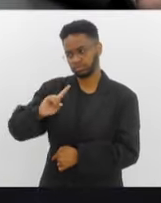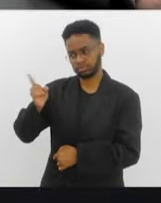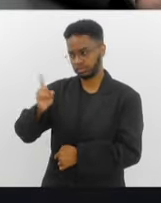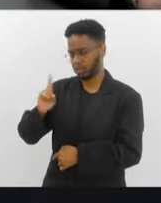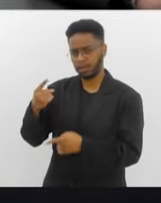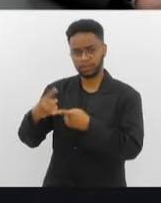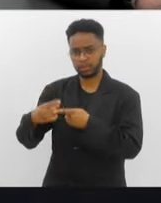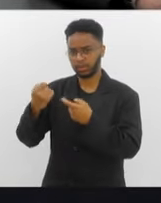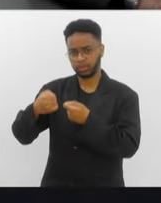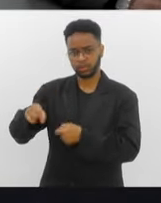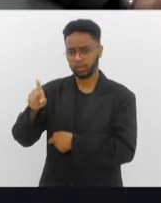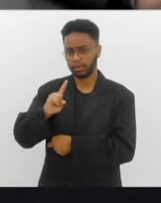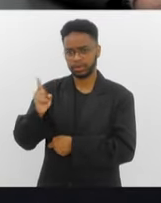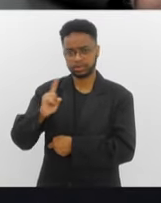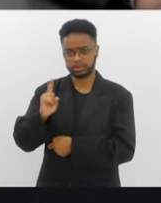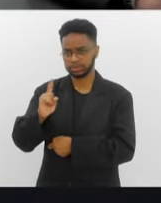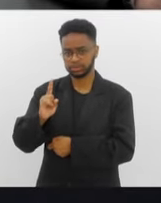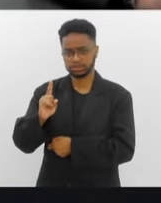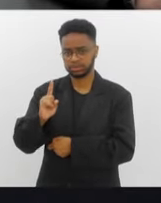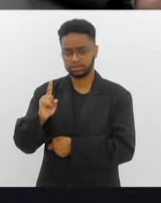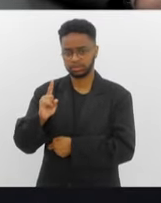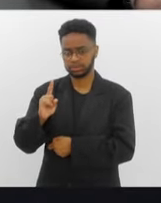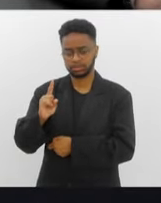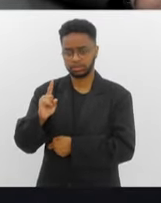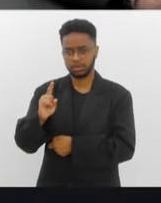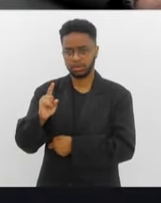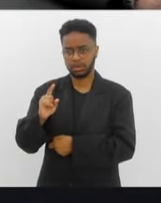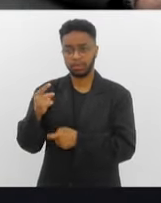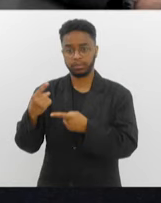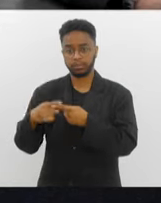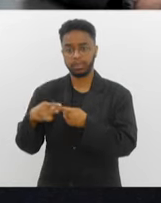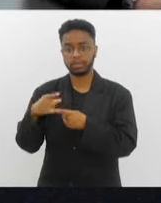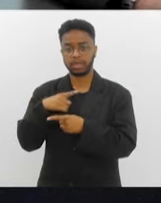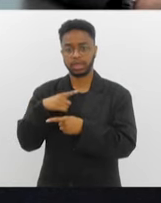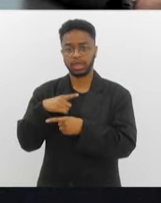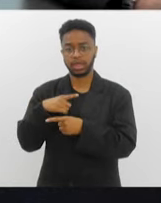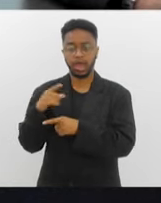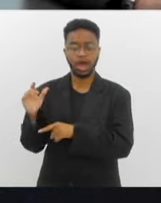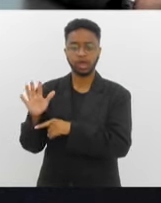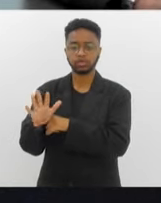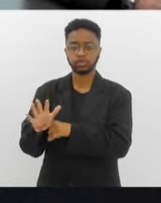precisa o benefício lá existe nos prédios verdes,